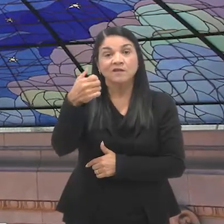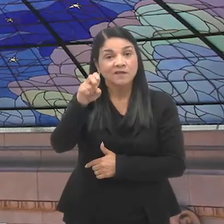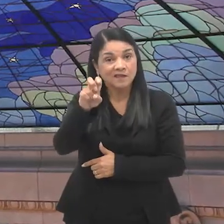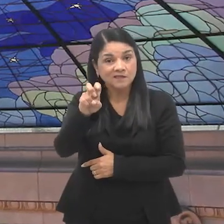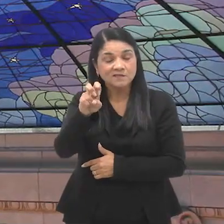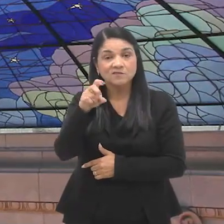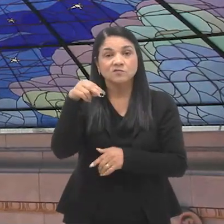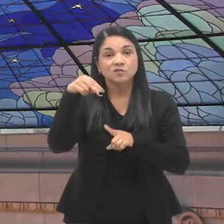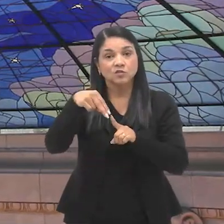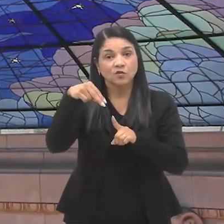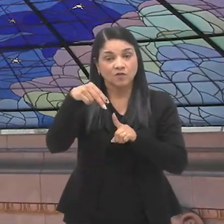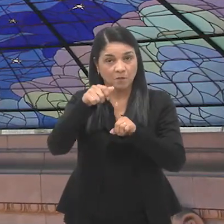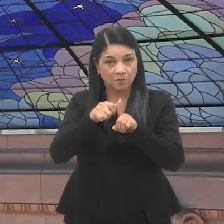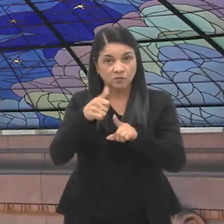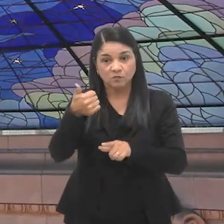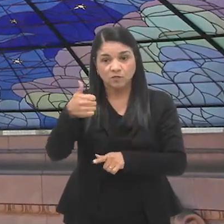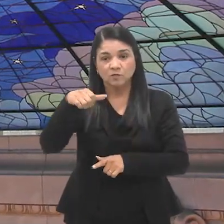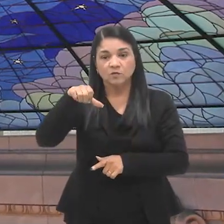novembro de